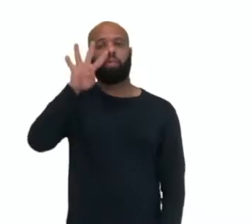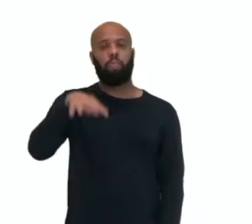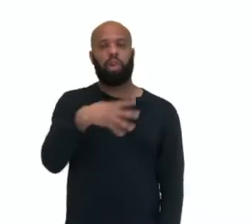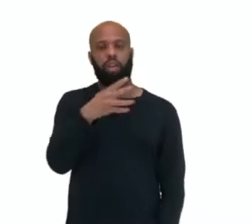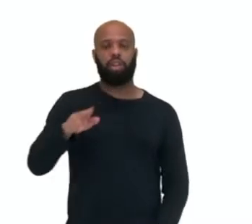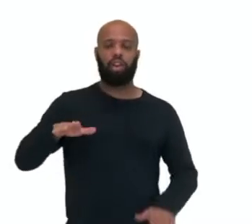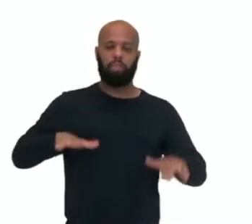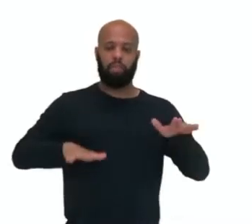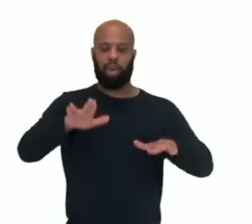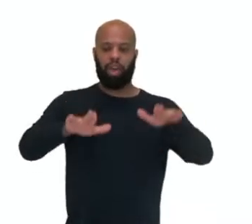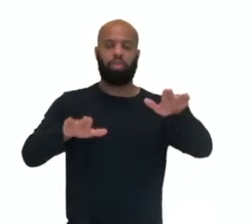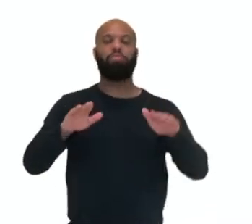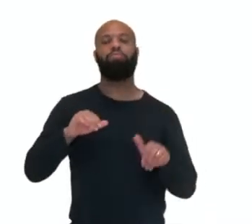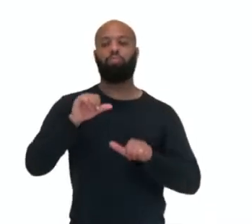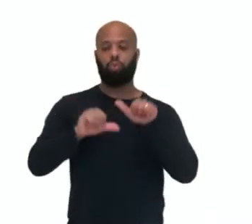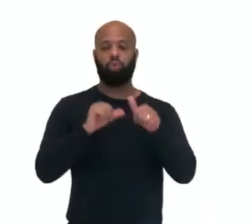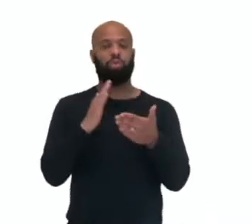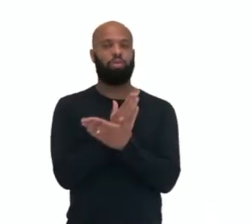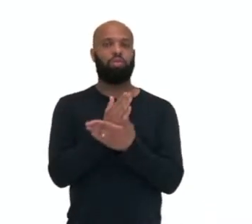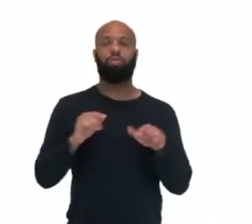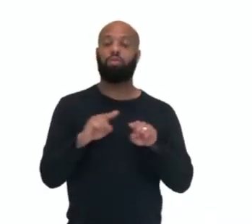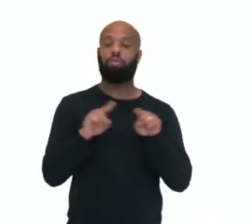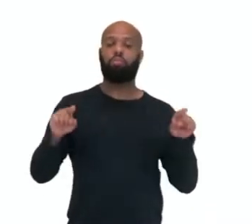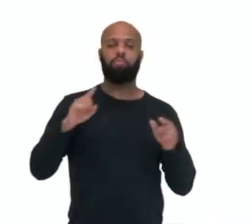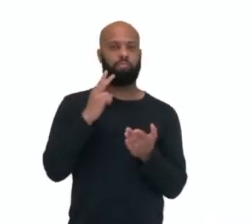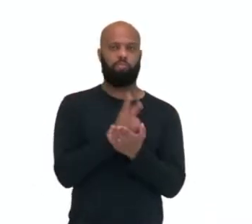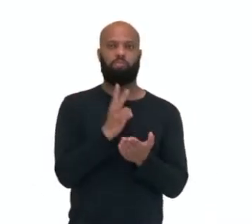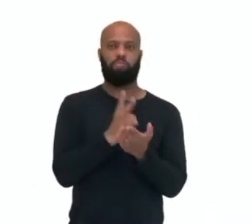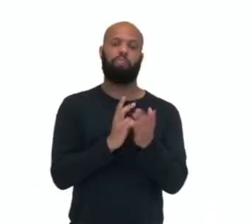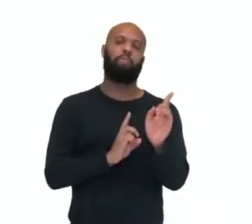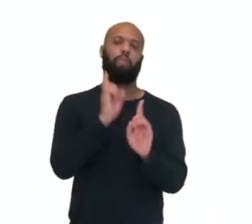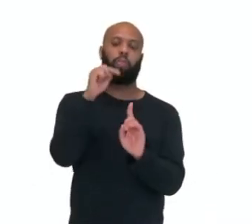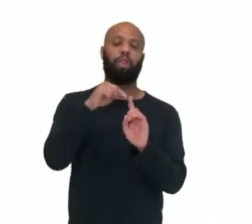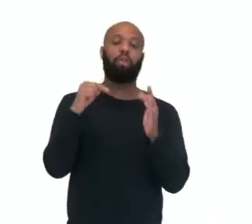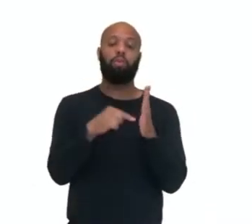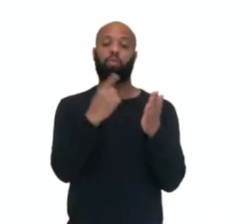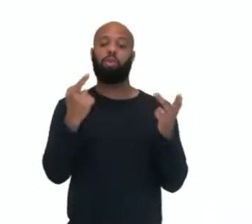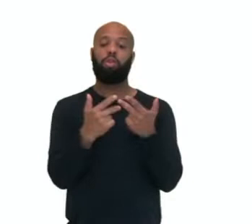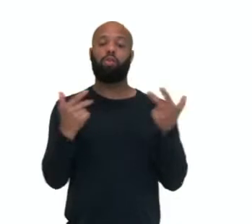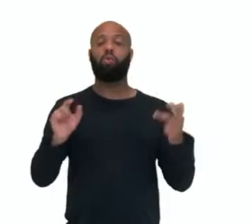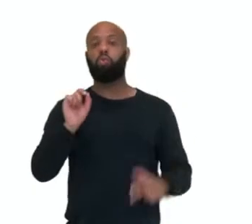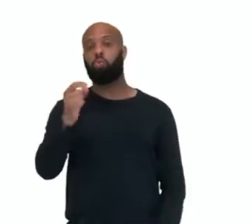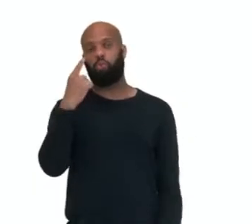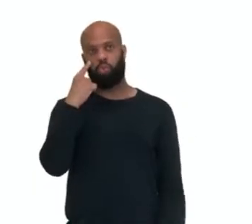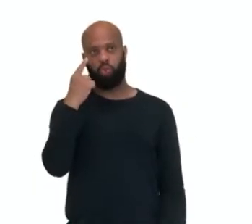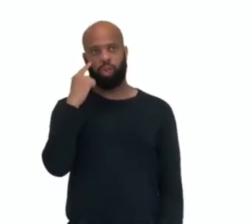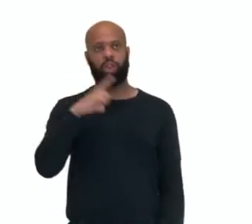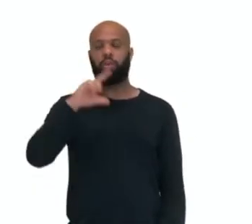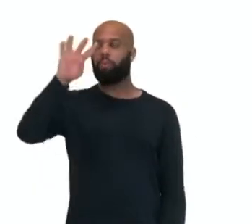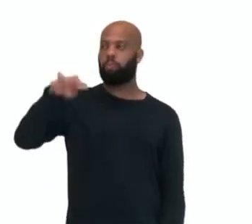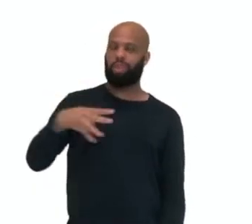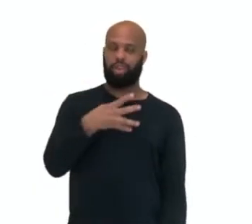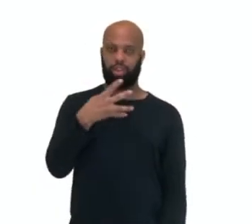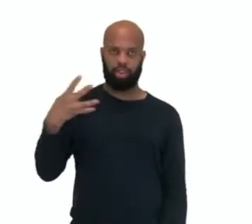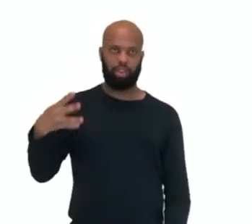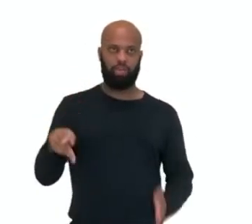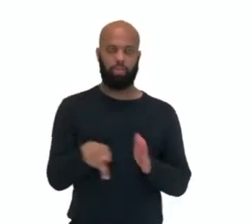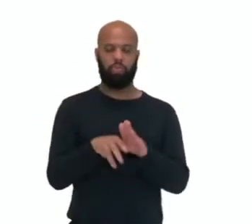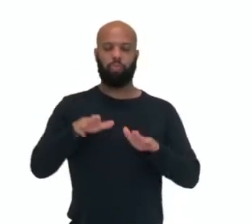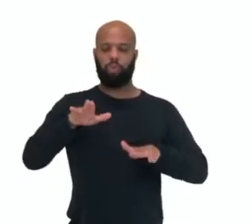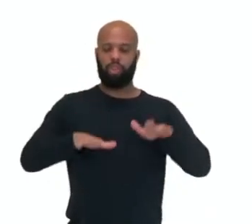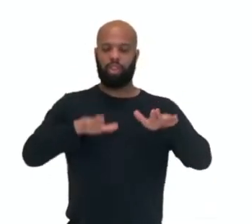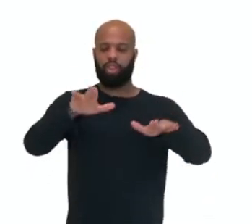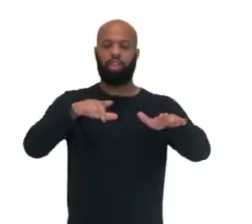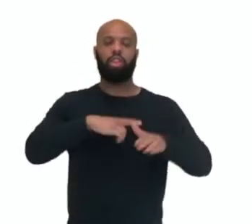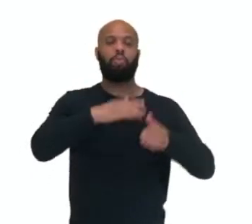posição ou outra, mas as funções são exatamente a mesma. Primeira coisa que a gente tem que ver, as planilhas elas são organizadas